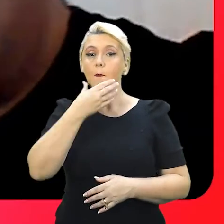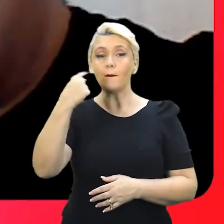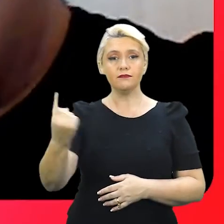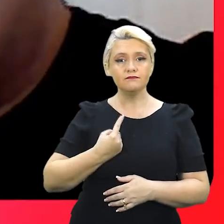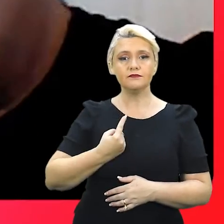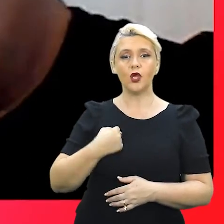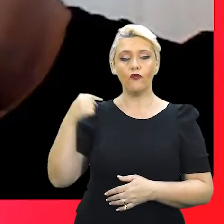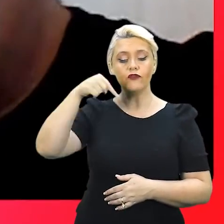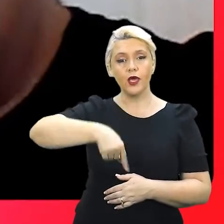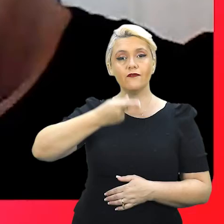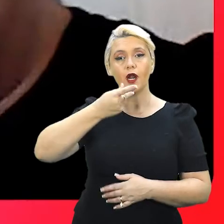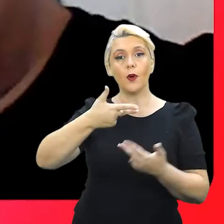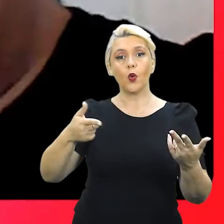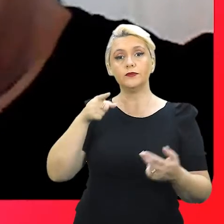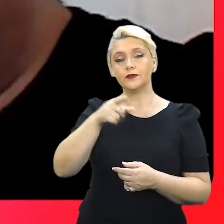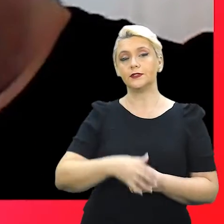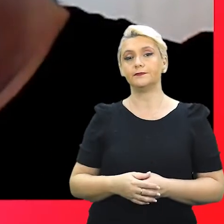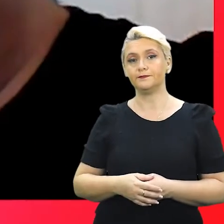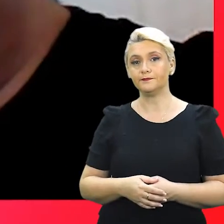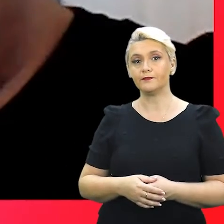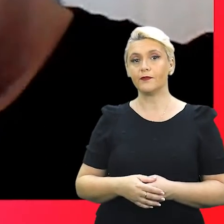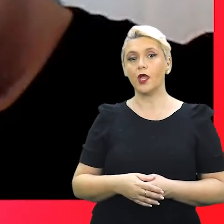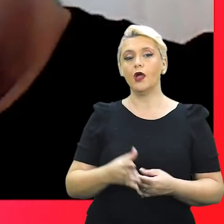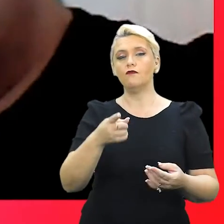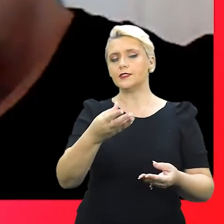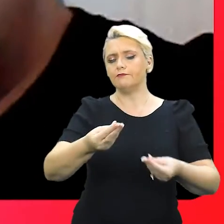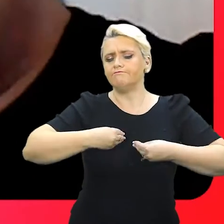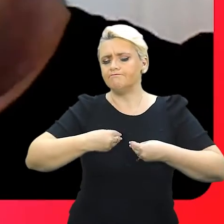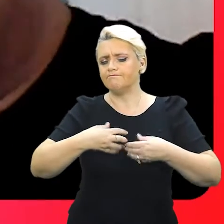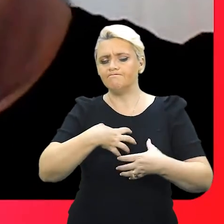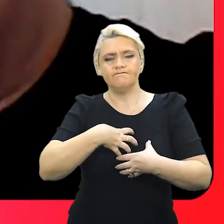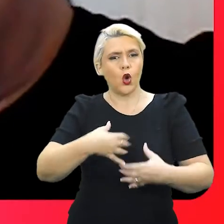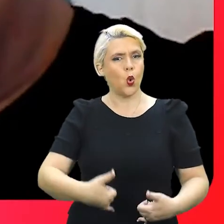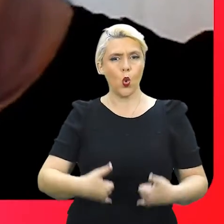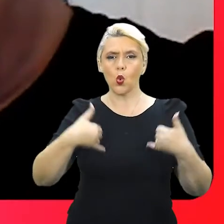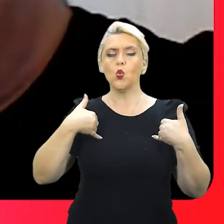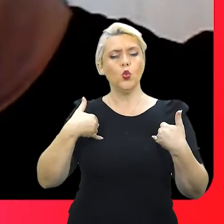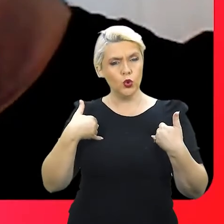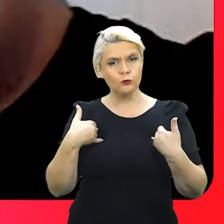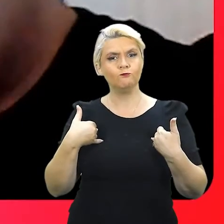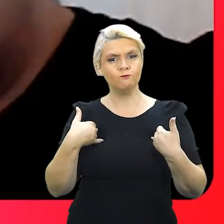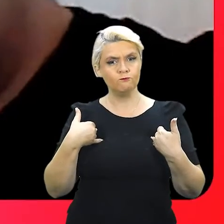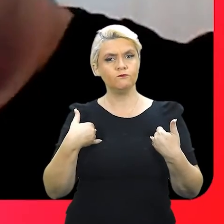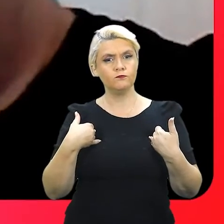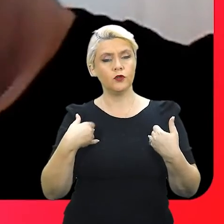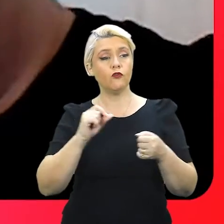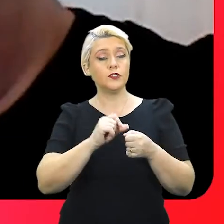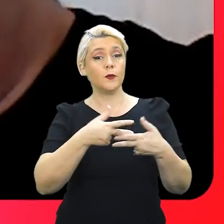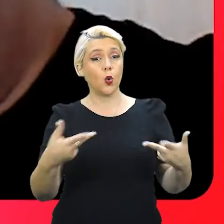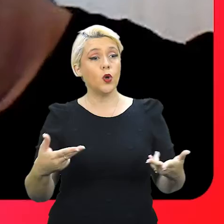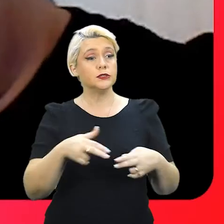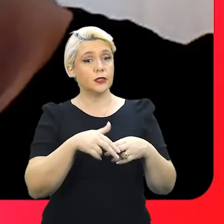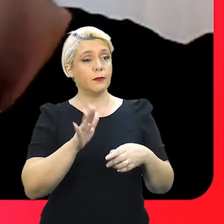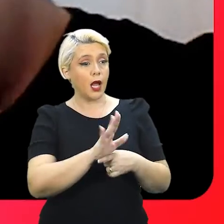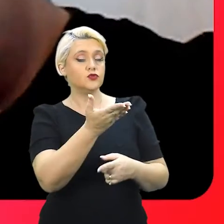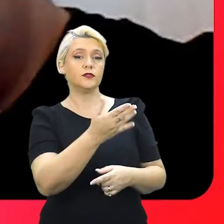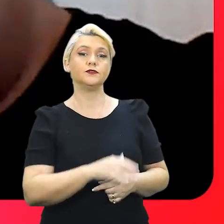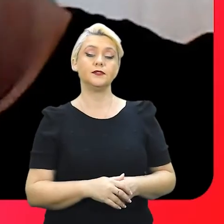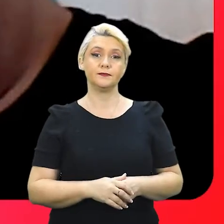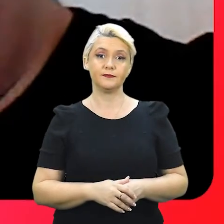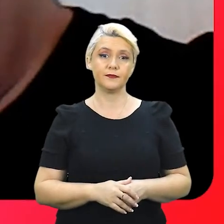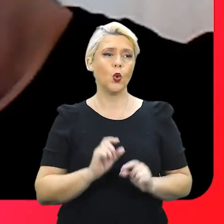falar uma coisa para você. Sim. Você me deu um orgulho. Olha. E eu vou fazer uma coisa por você. Eu falei: o quê,